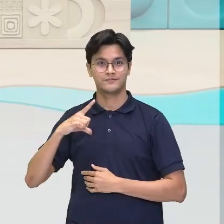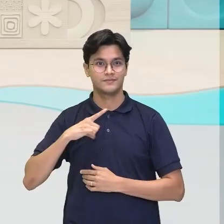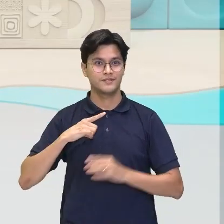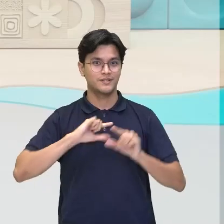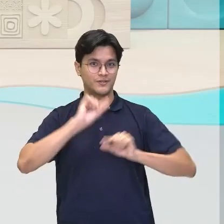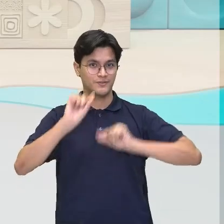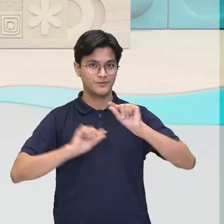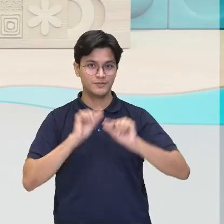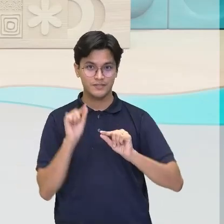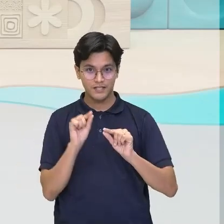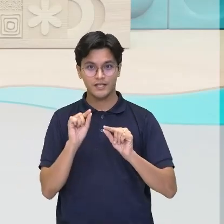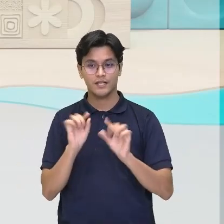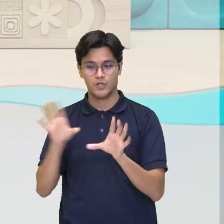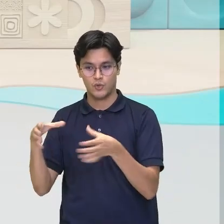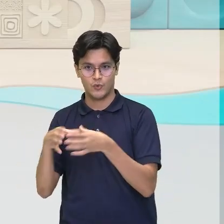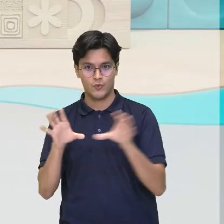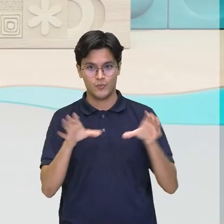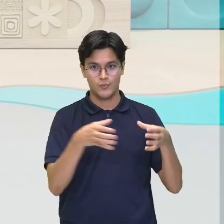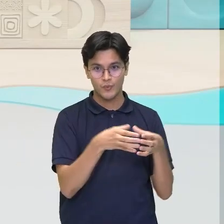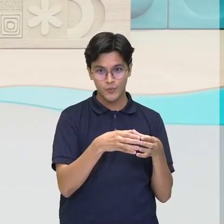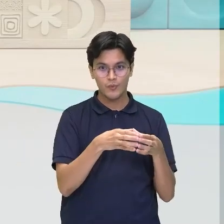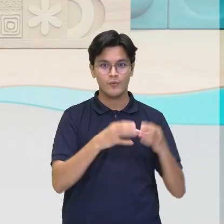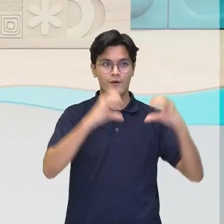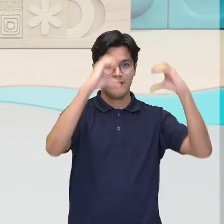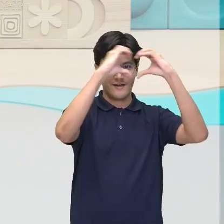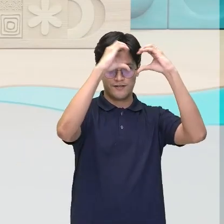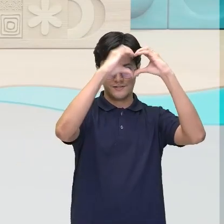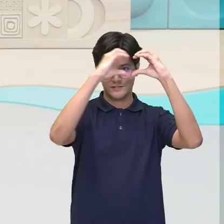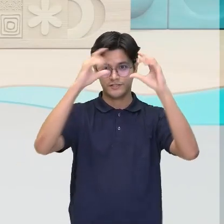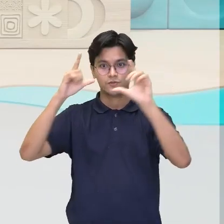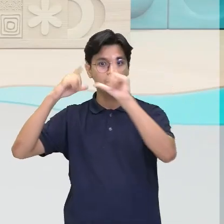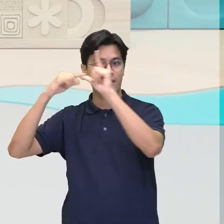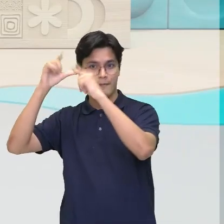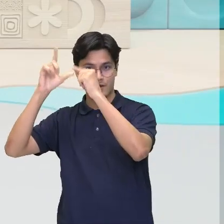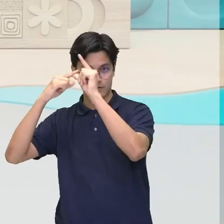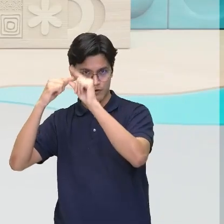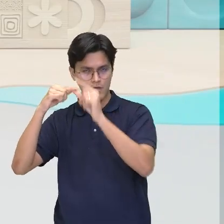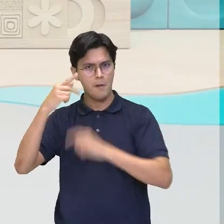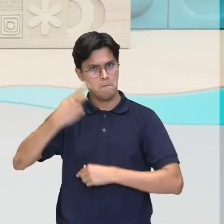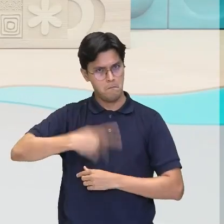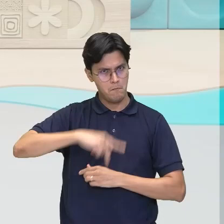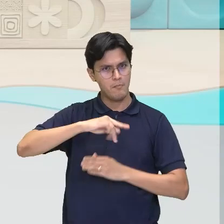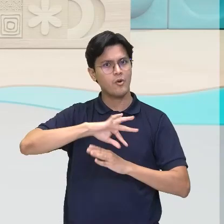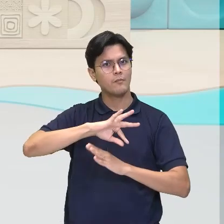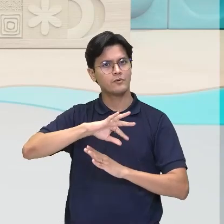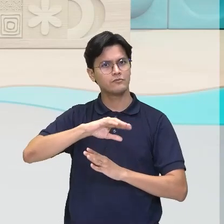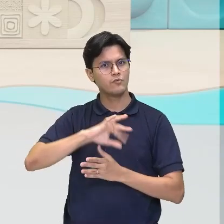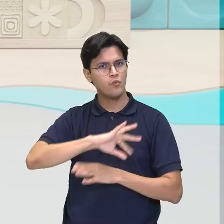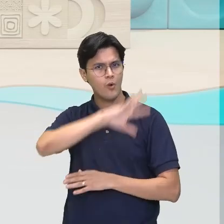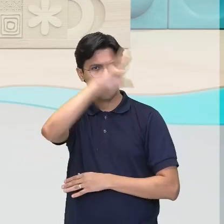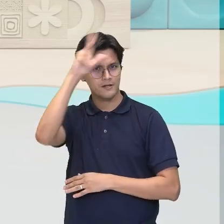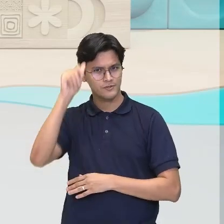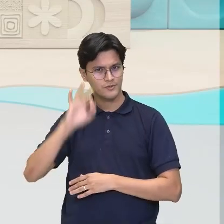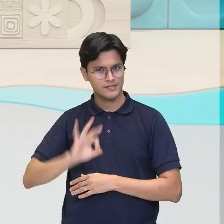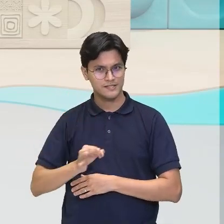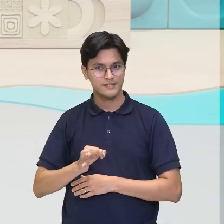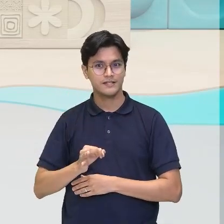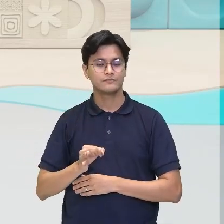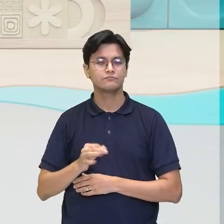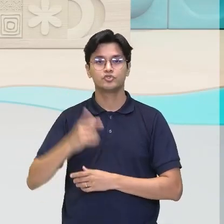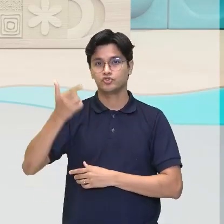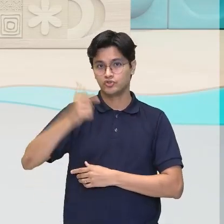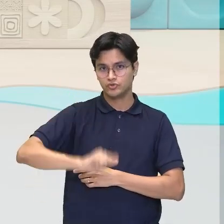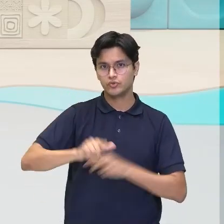do garantido. Então, aí, que é algo muito regional nosso. Voltando novamente para a questão do frevo.